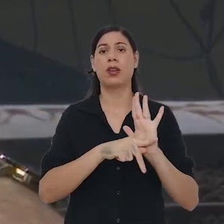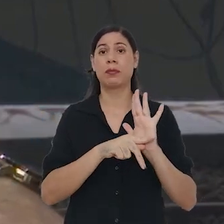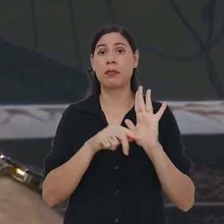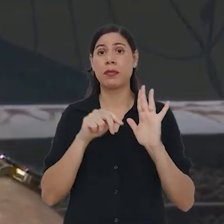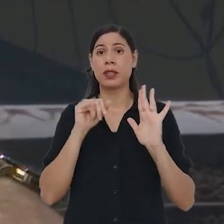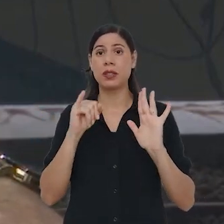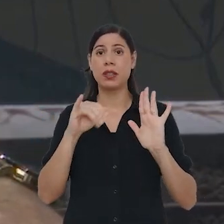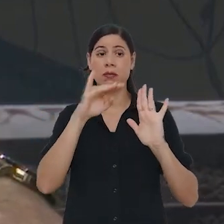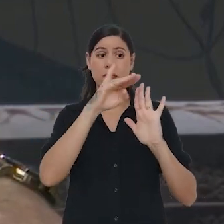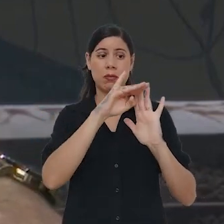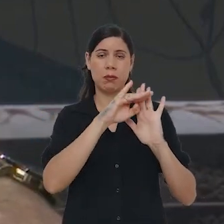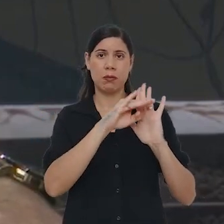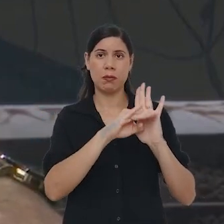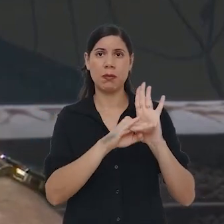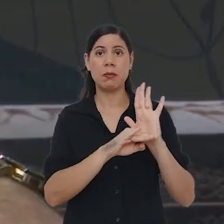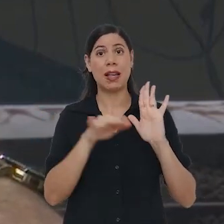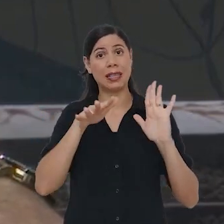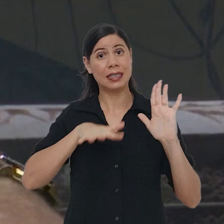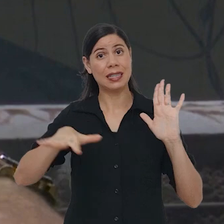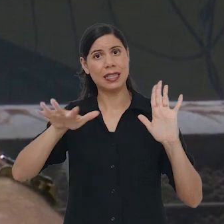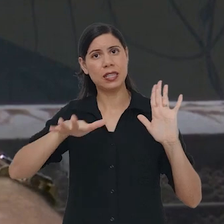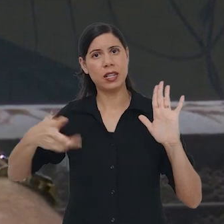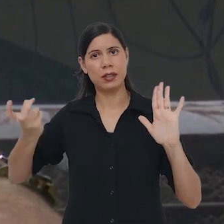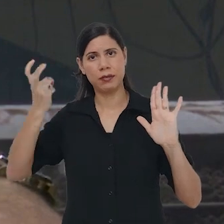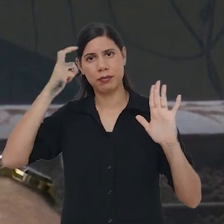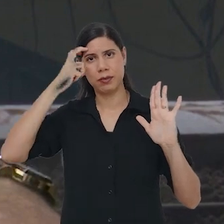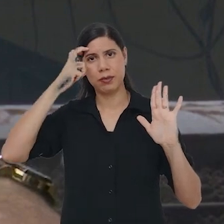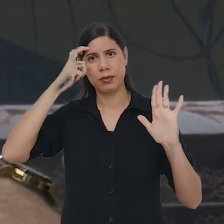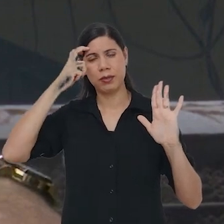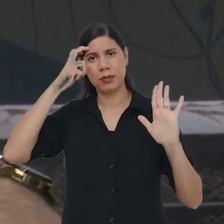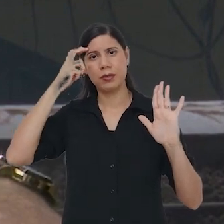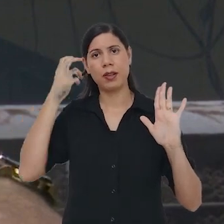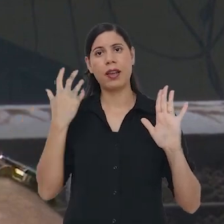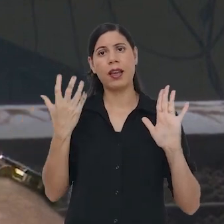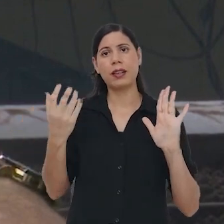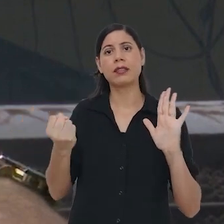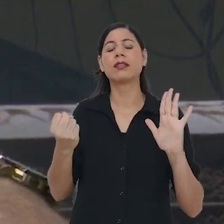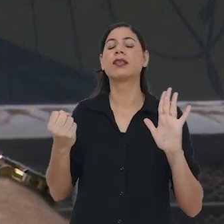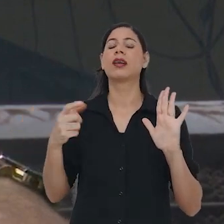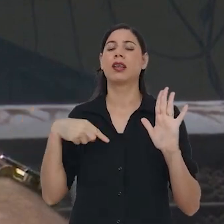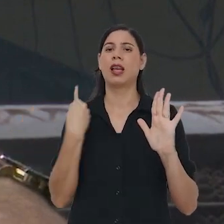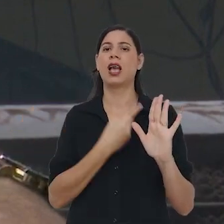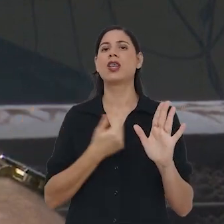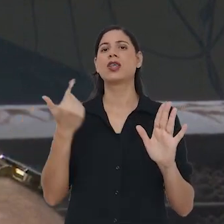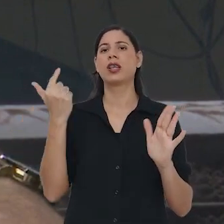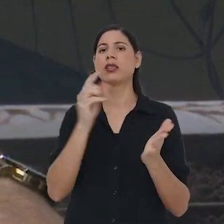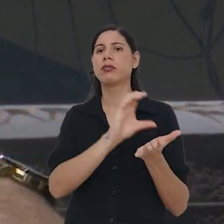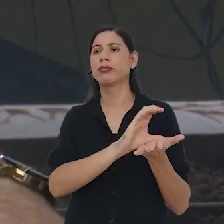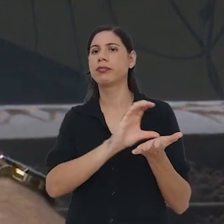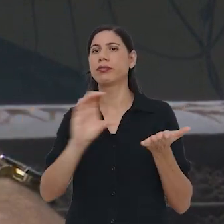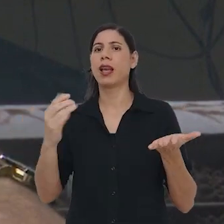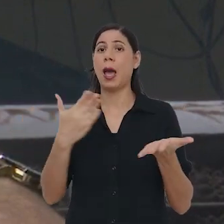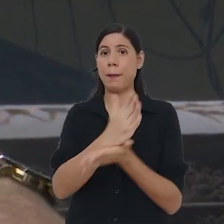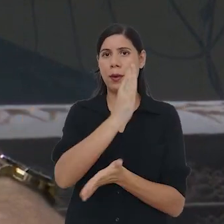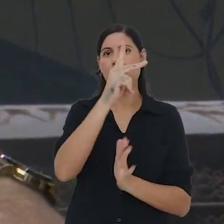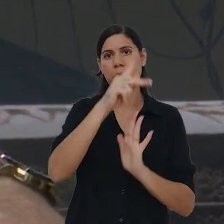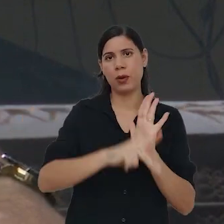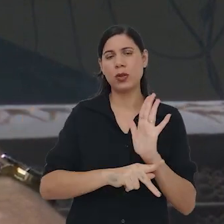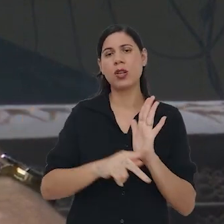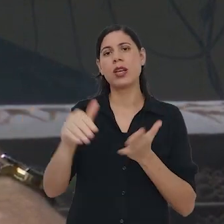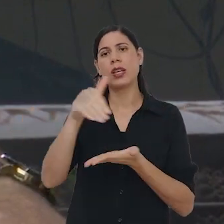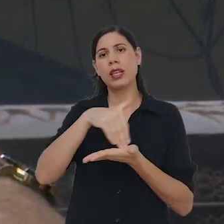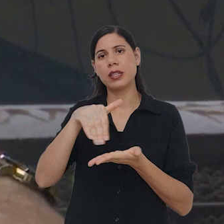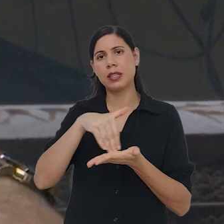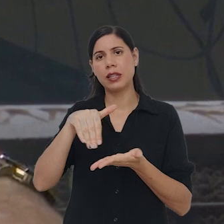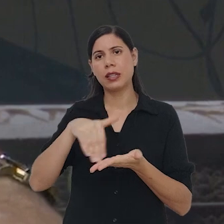pré-requisitos de análise de mérito cultural e atende à admissibilidade, a gente concede aqui a aprovação do projeto e a Secretaria